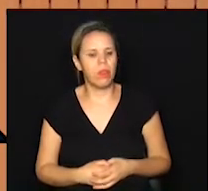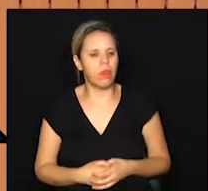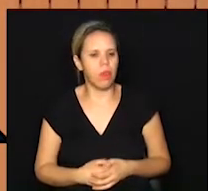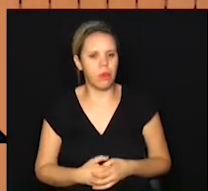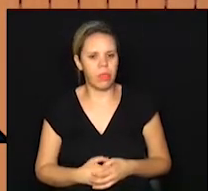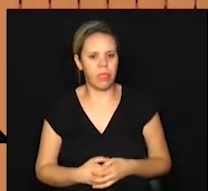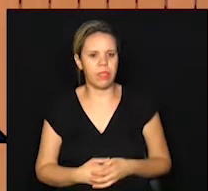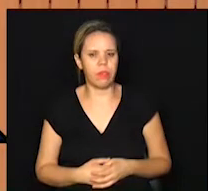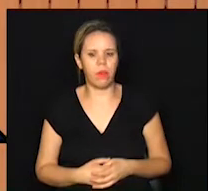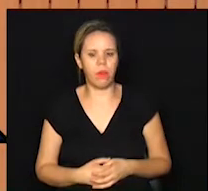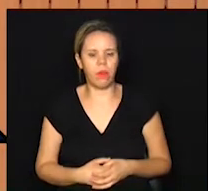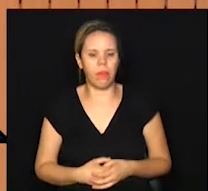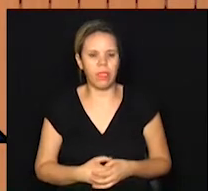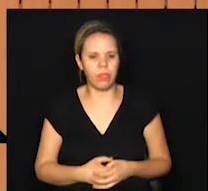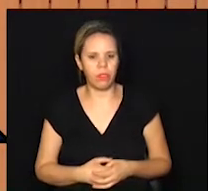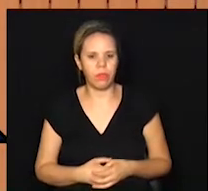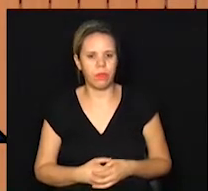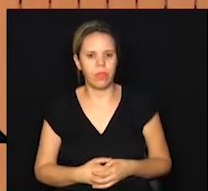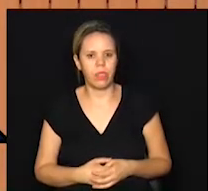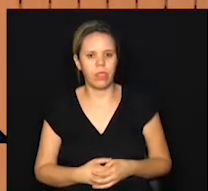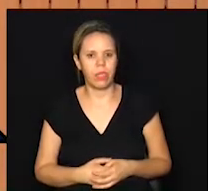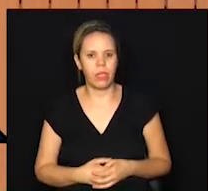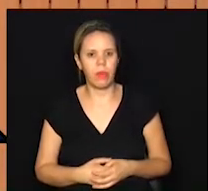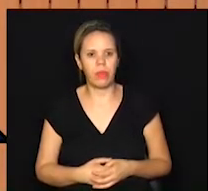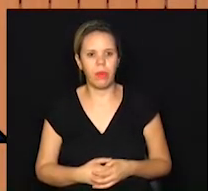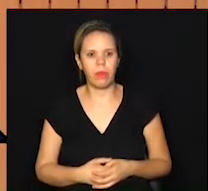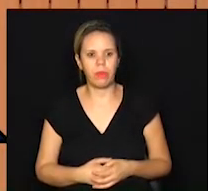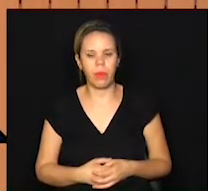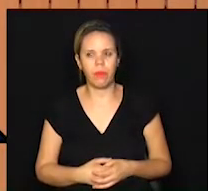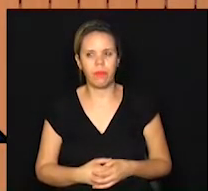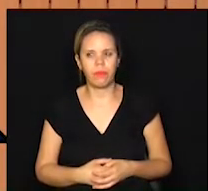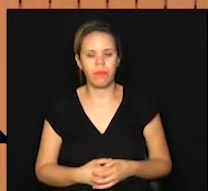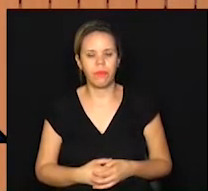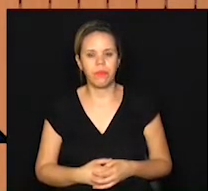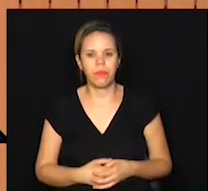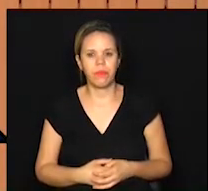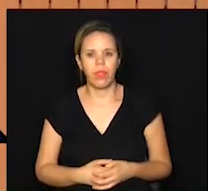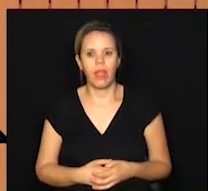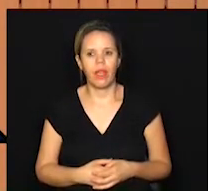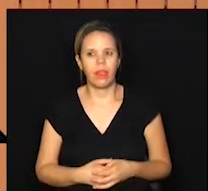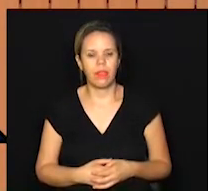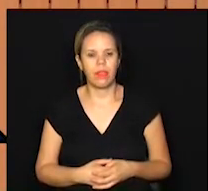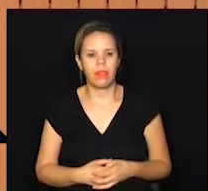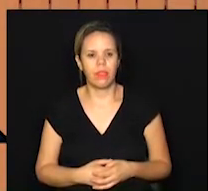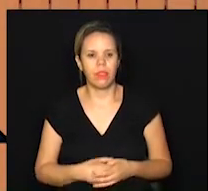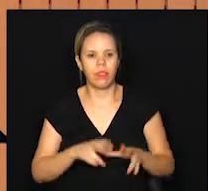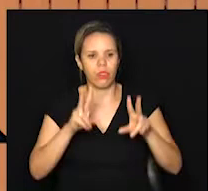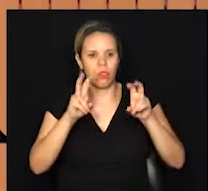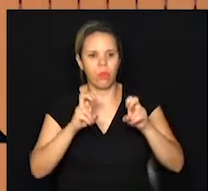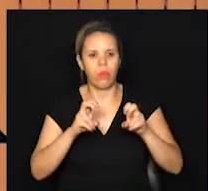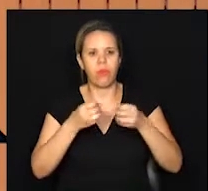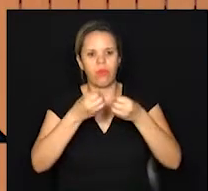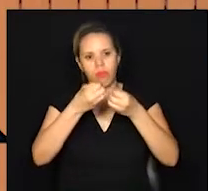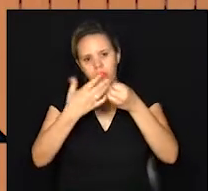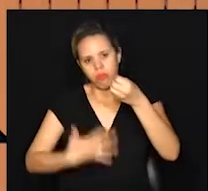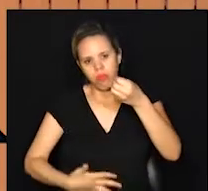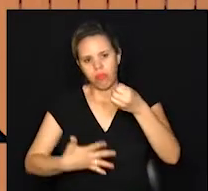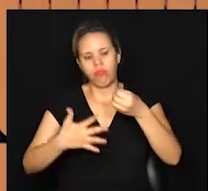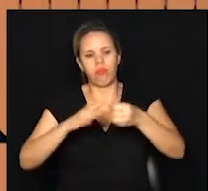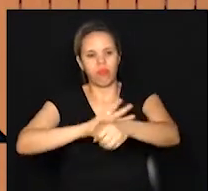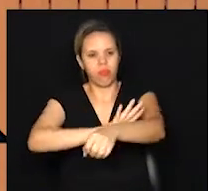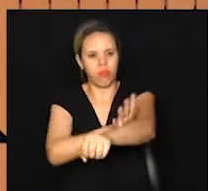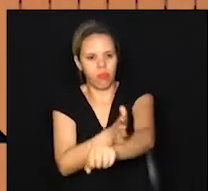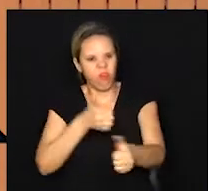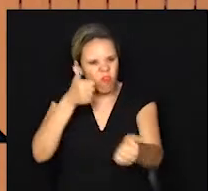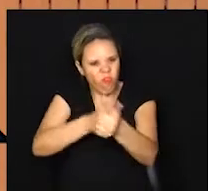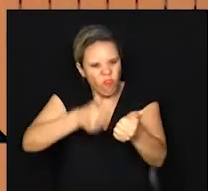segundo ponto, a comissão ouvirá depoimento sobre racismo e perseguição, a testemunha de racismo